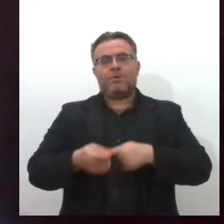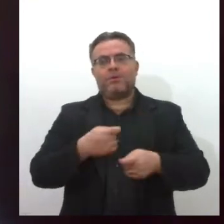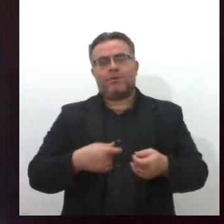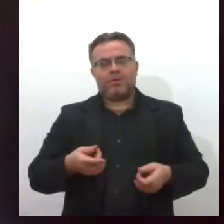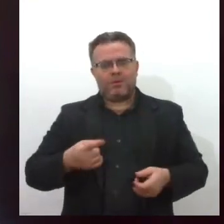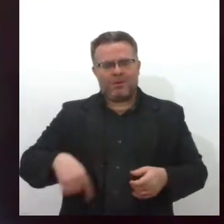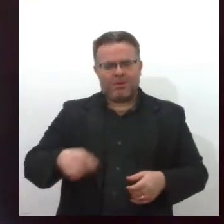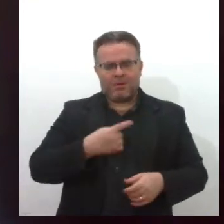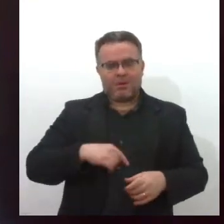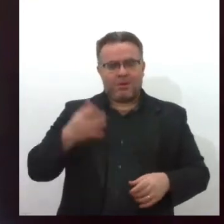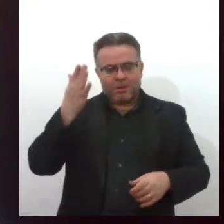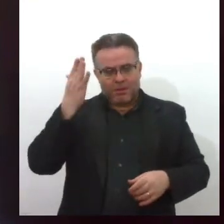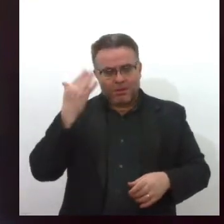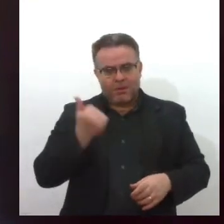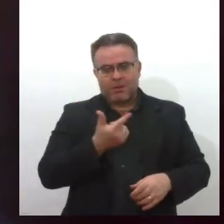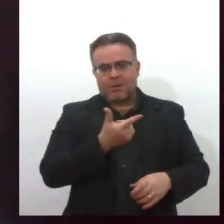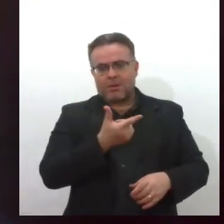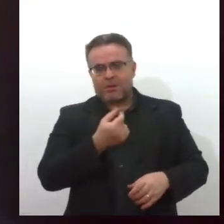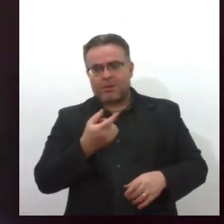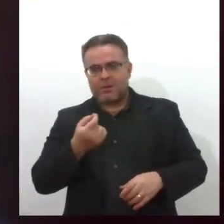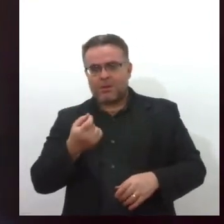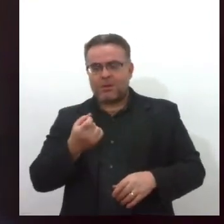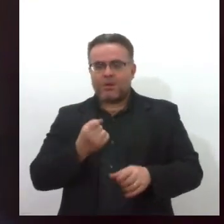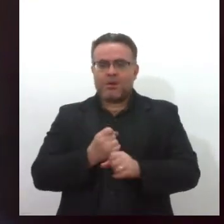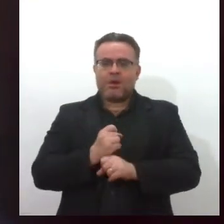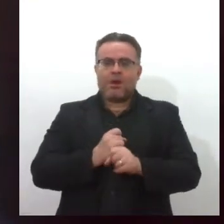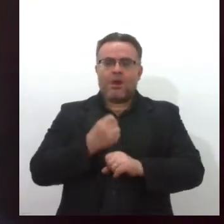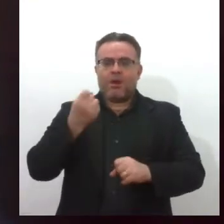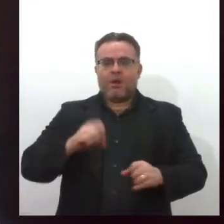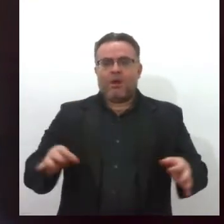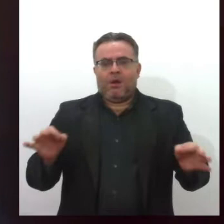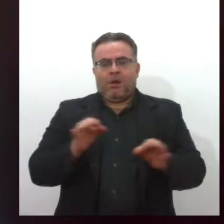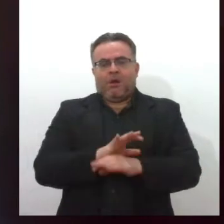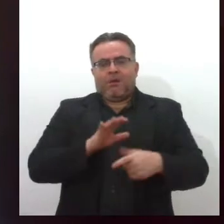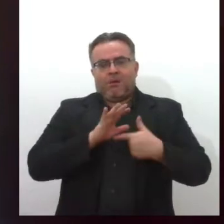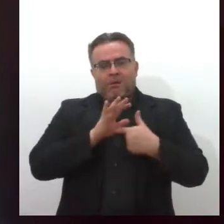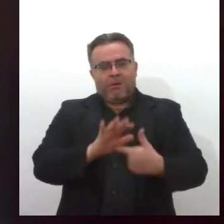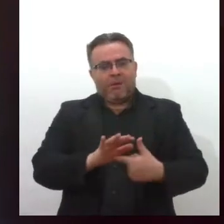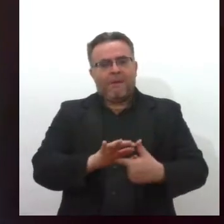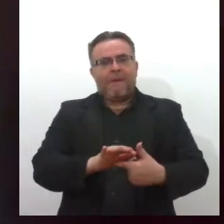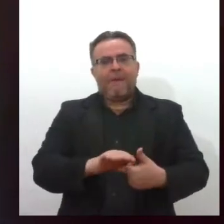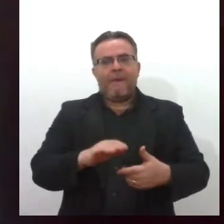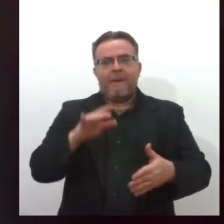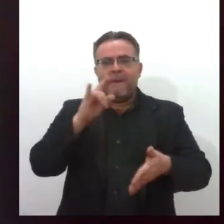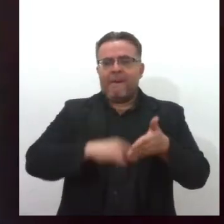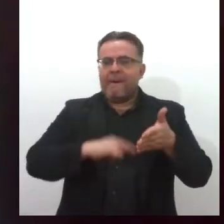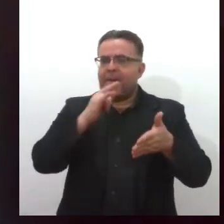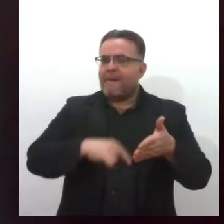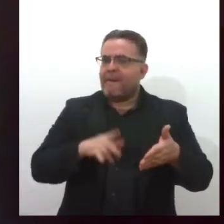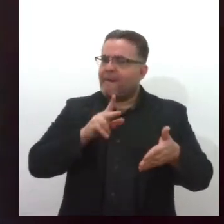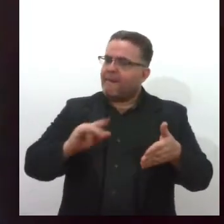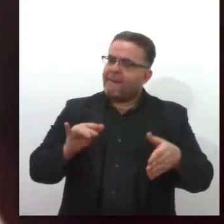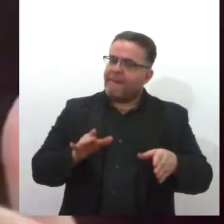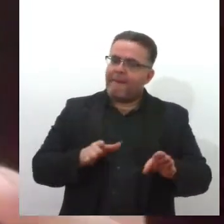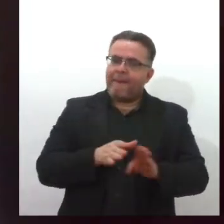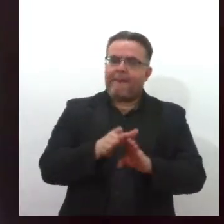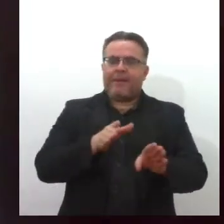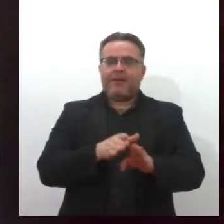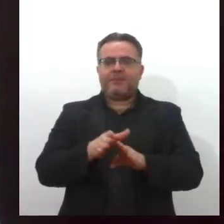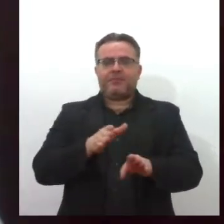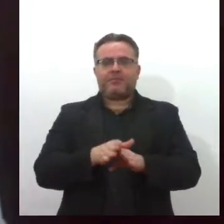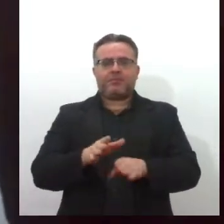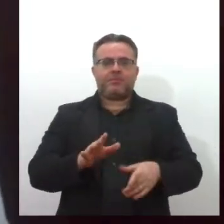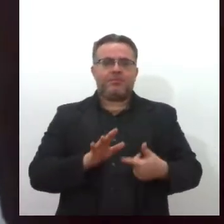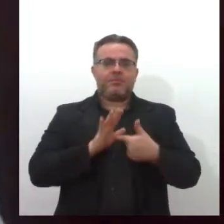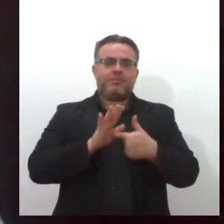do bicentenário da emancipação política de Sergipe, se trata de um documento que deve nortear a